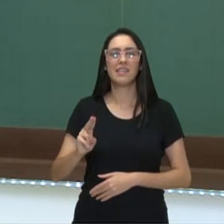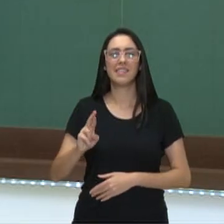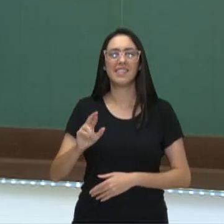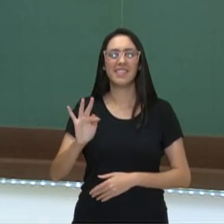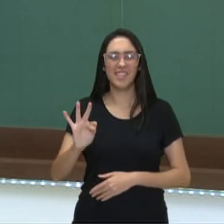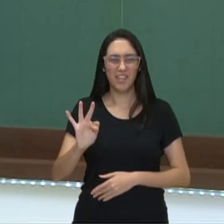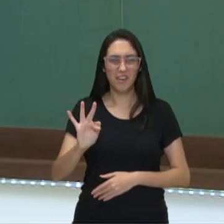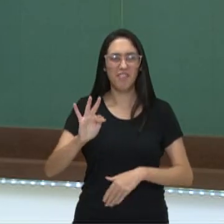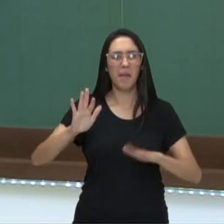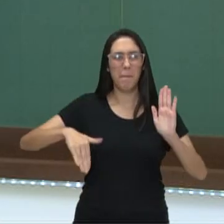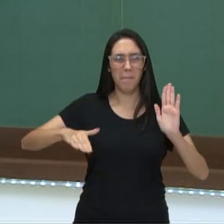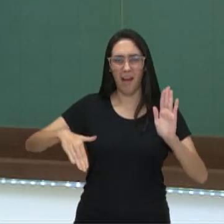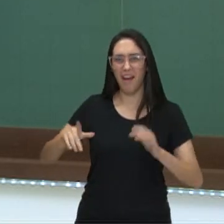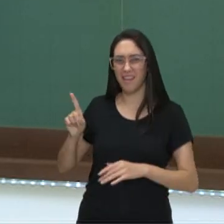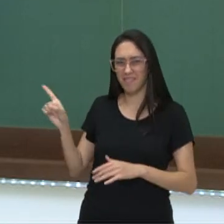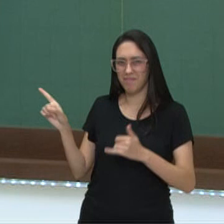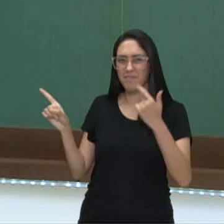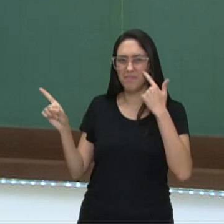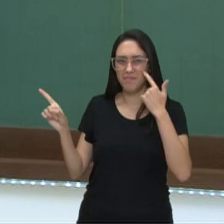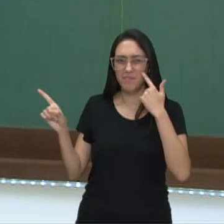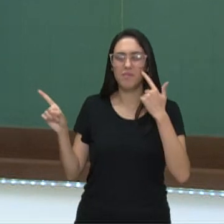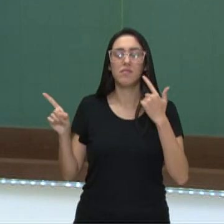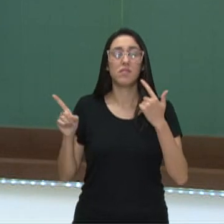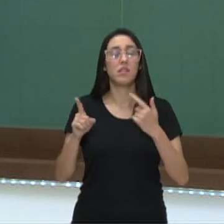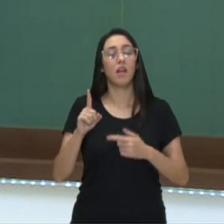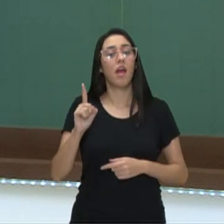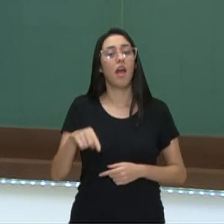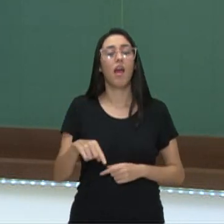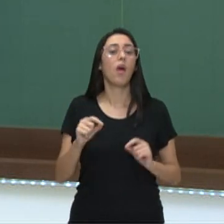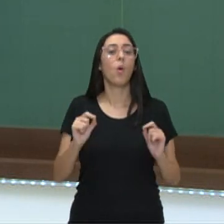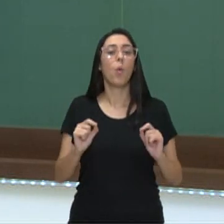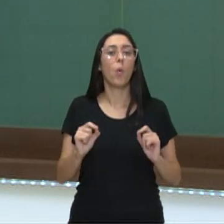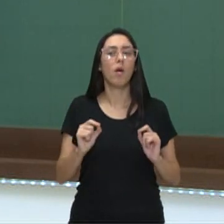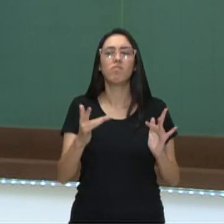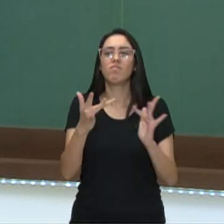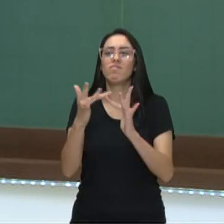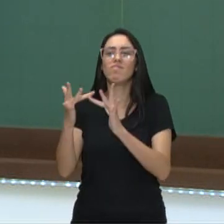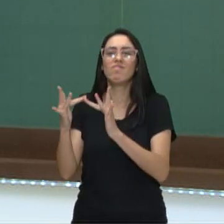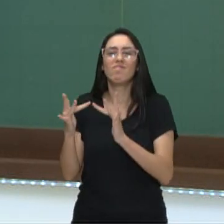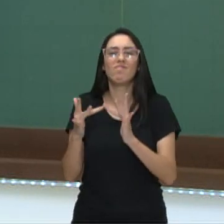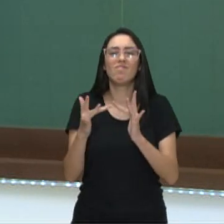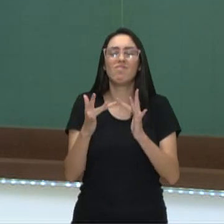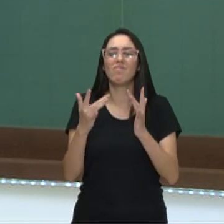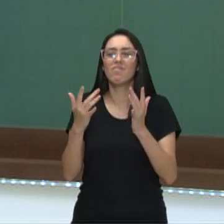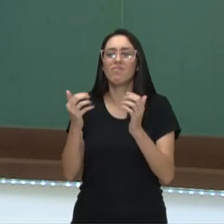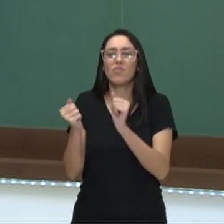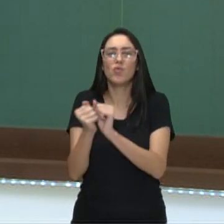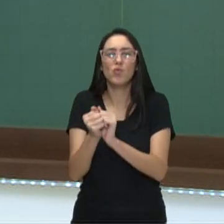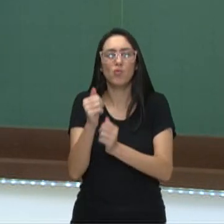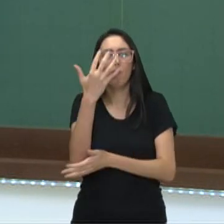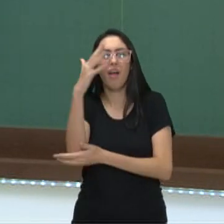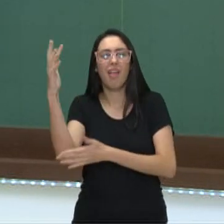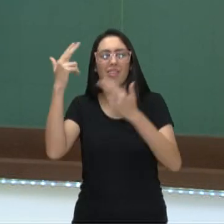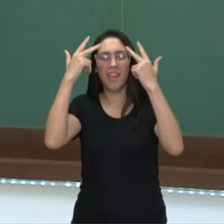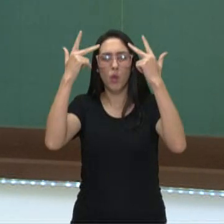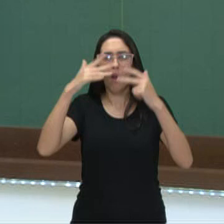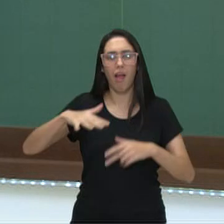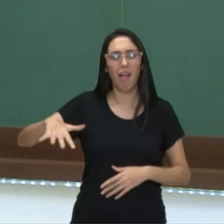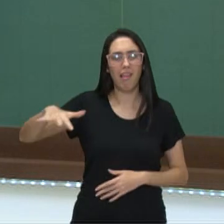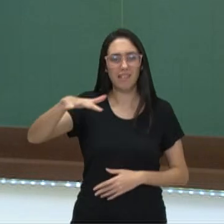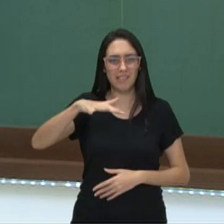GIF ali, tá? Então, isso nos coloca em contato com a natureza. Então, a prática de aventura, ela